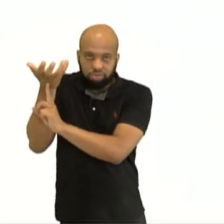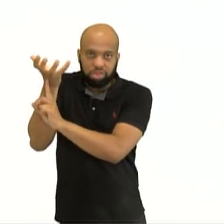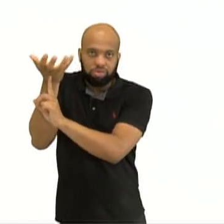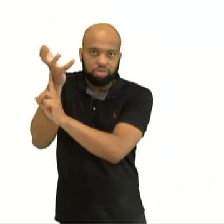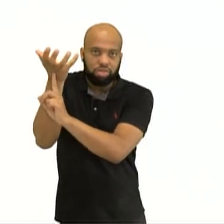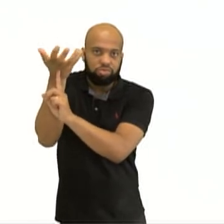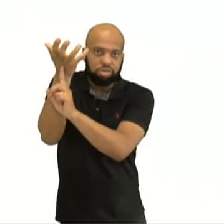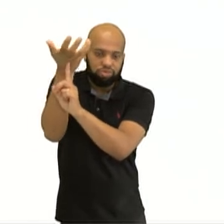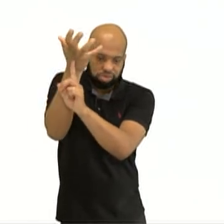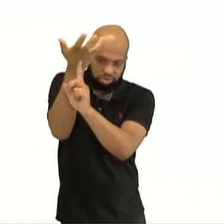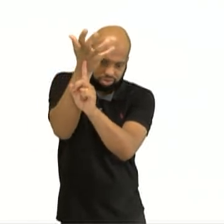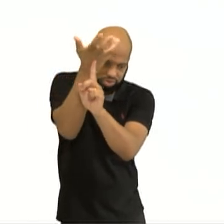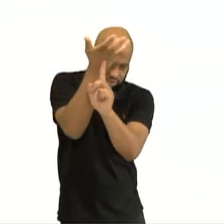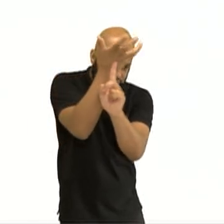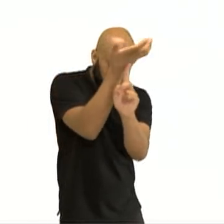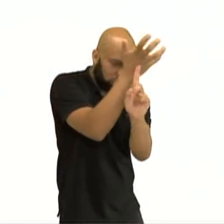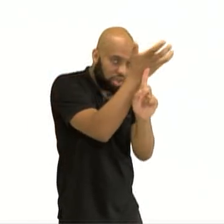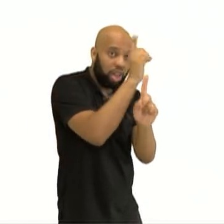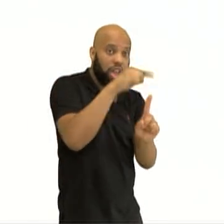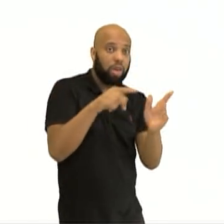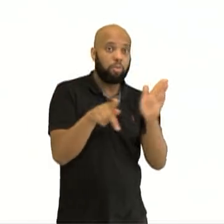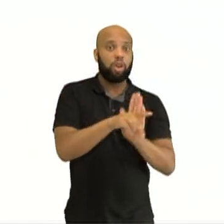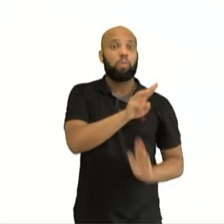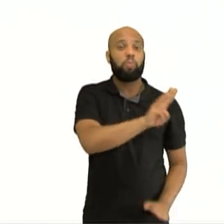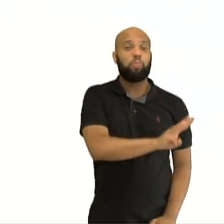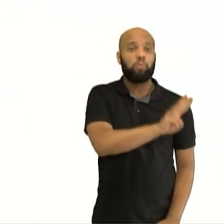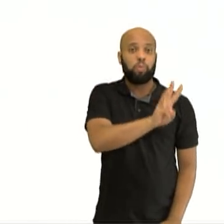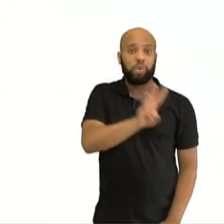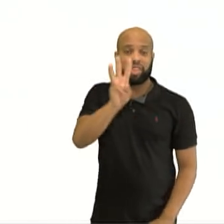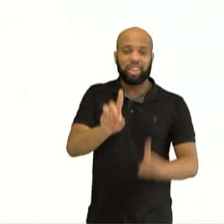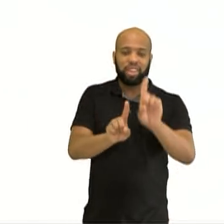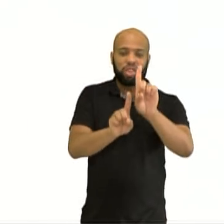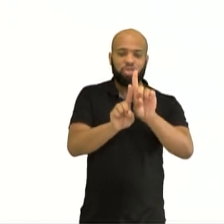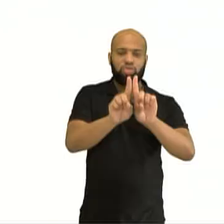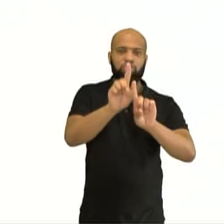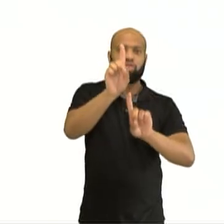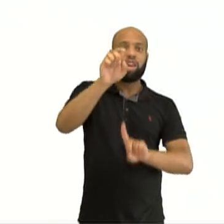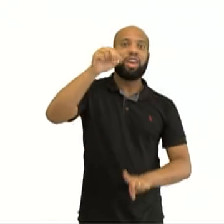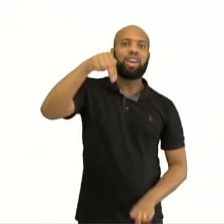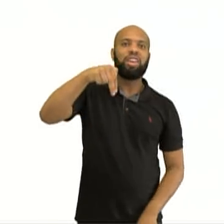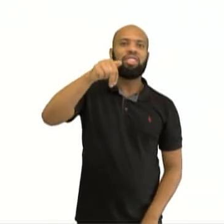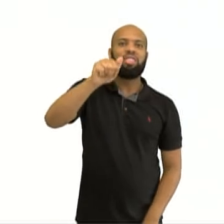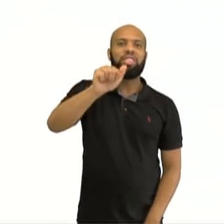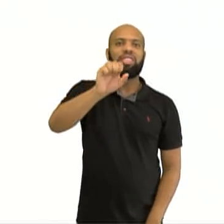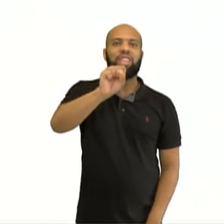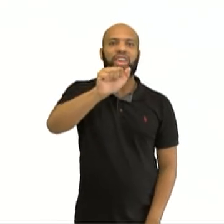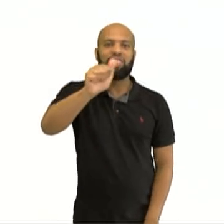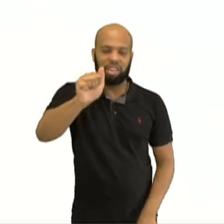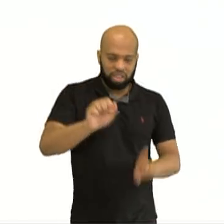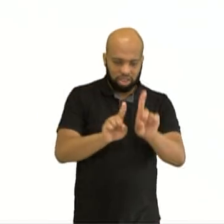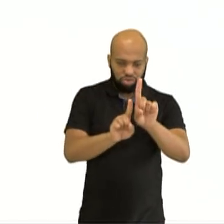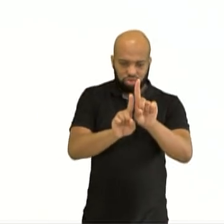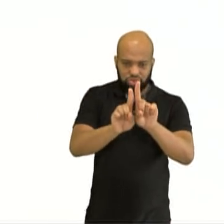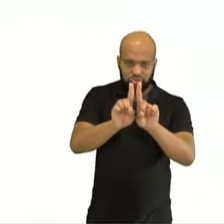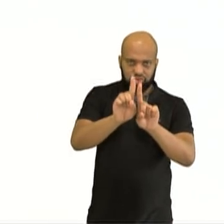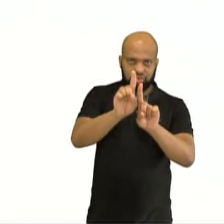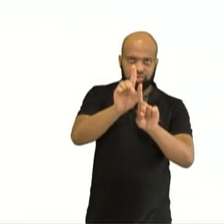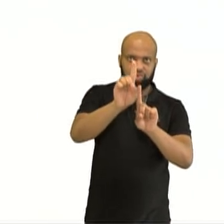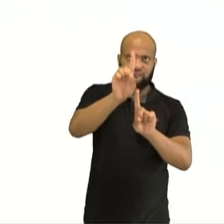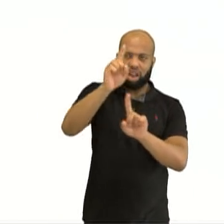foto foi retirada do site da NASA, ou seja, foi mandado um satélite, foi mandado